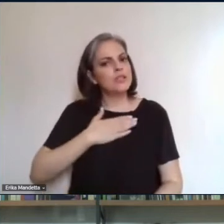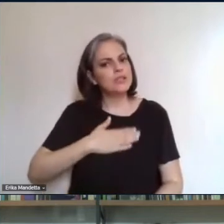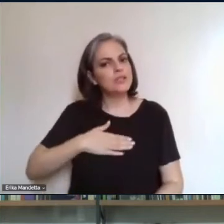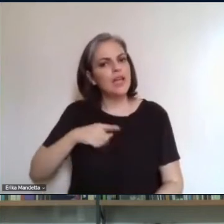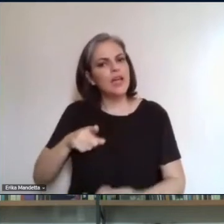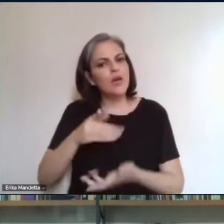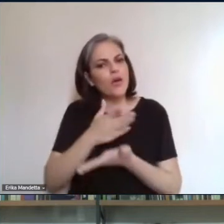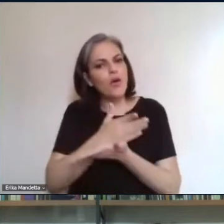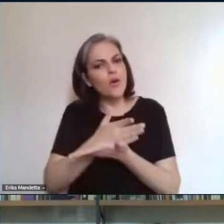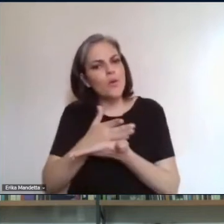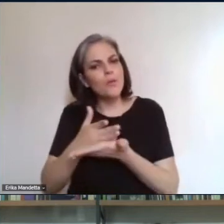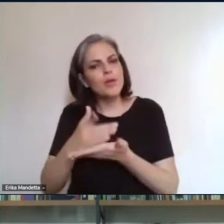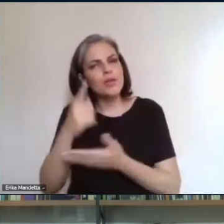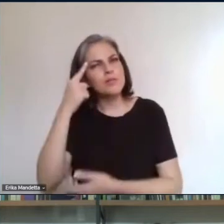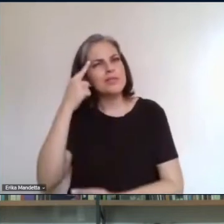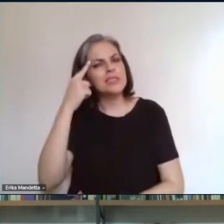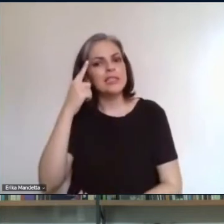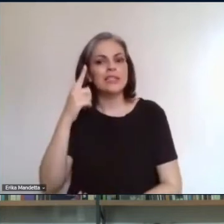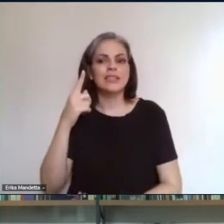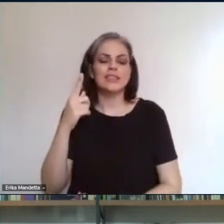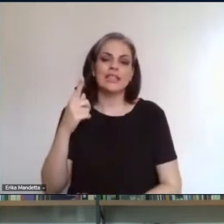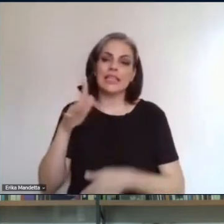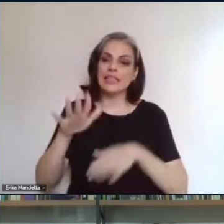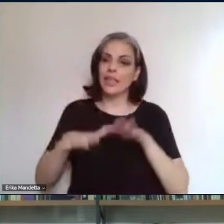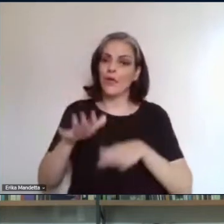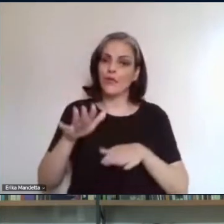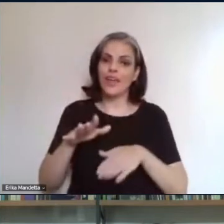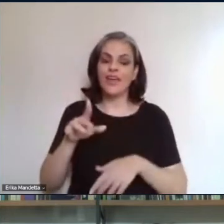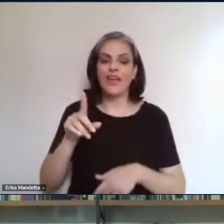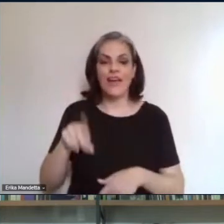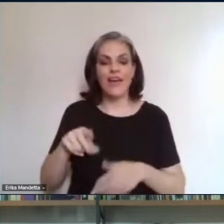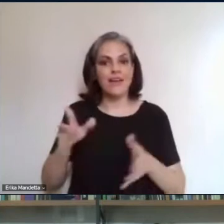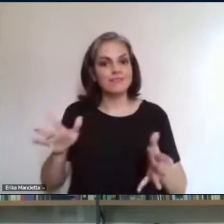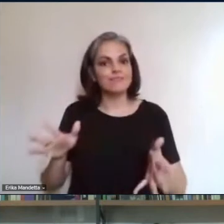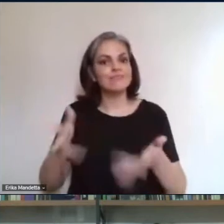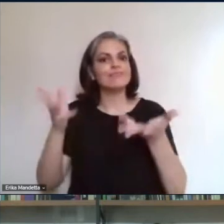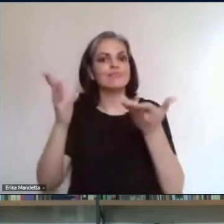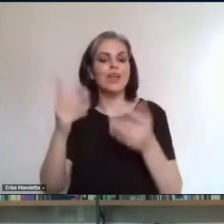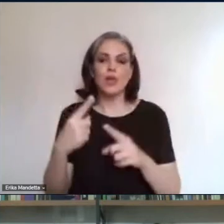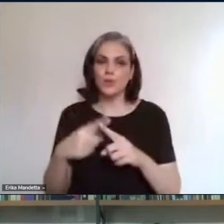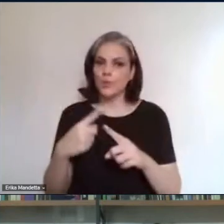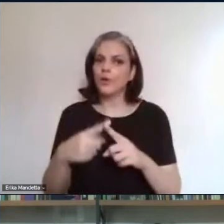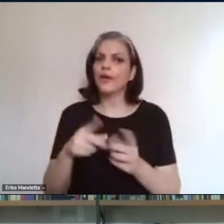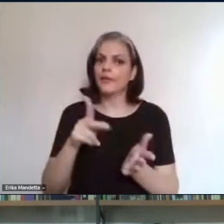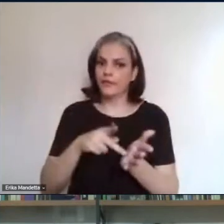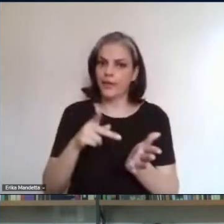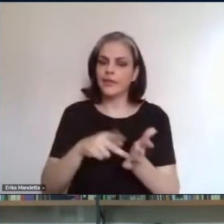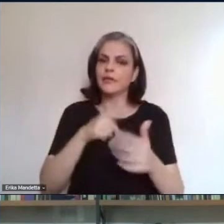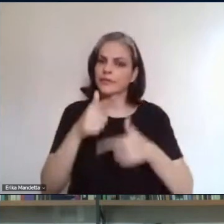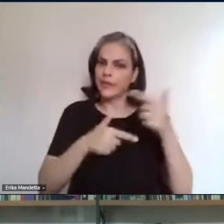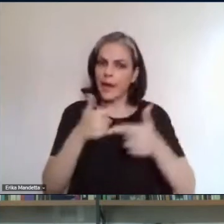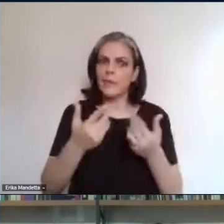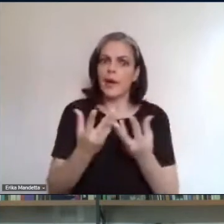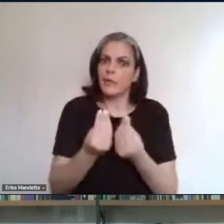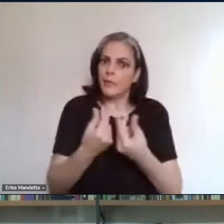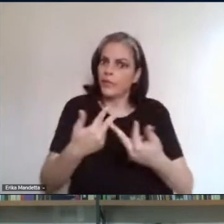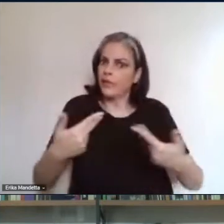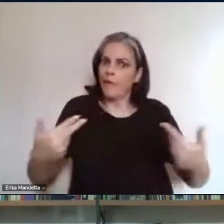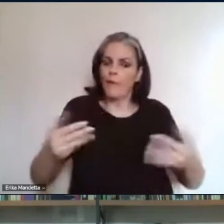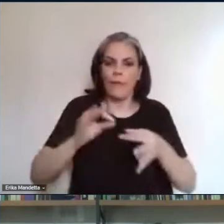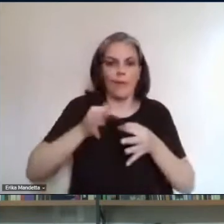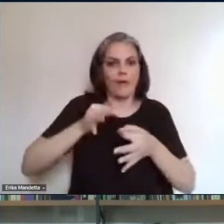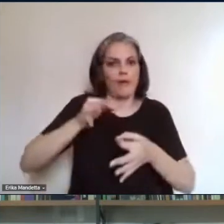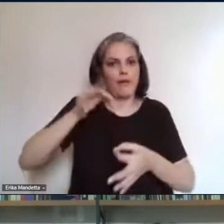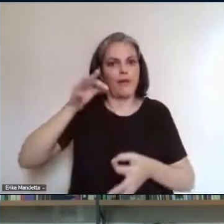eu pensei assim, e talvez seja o fôlego Francis, porque o trabalho ele é extenso, e chega numa hora que a gente diz assim, eu